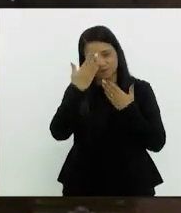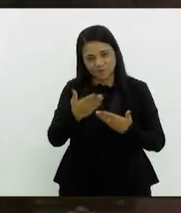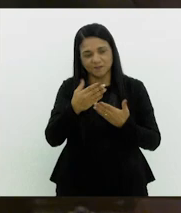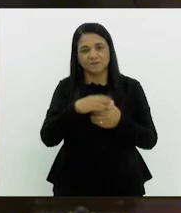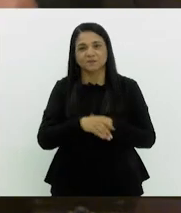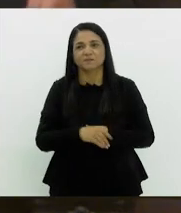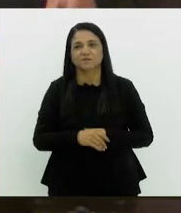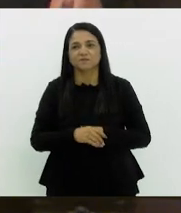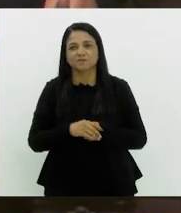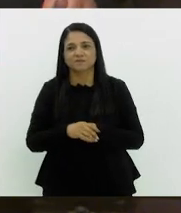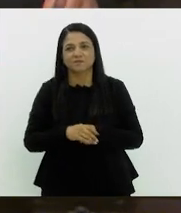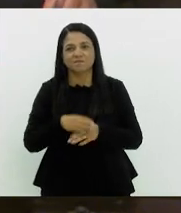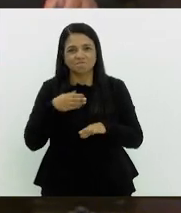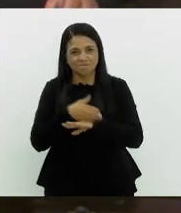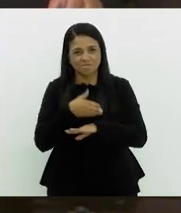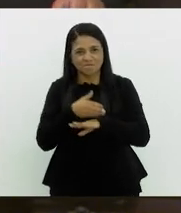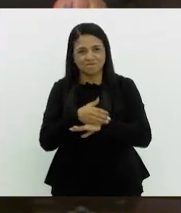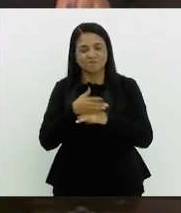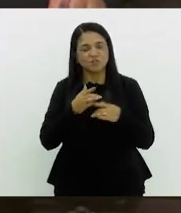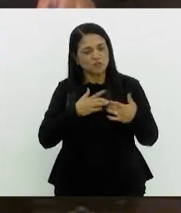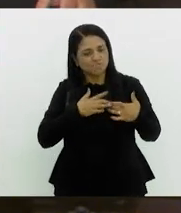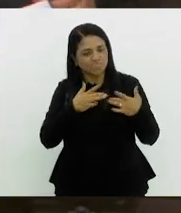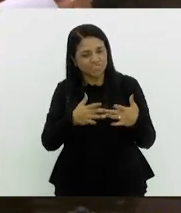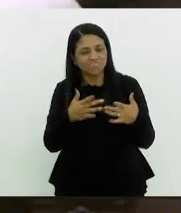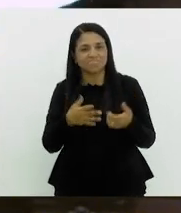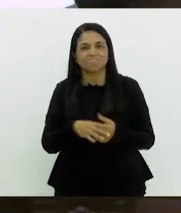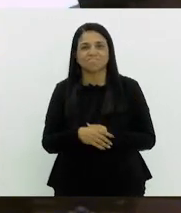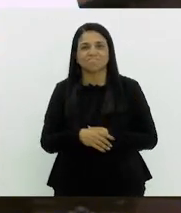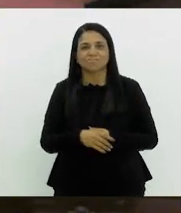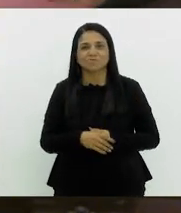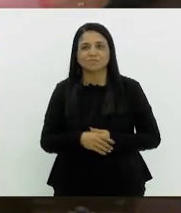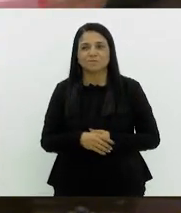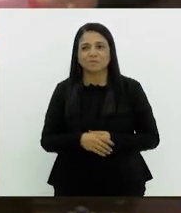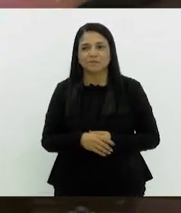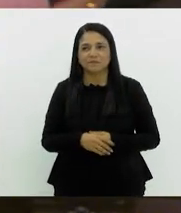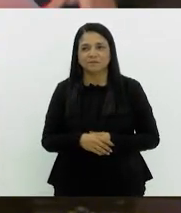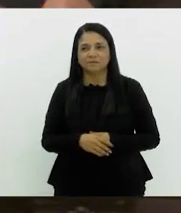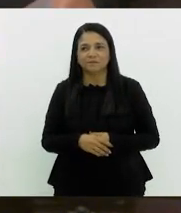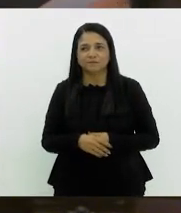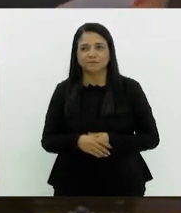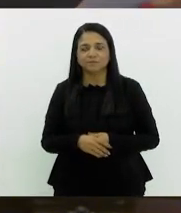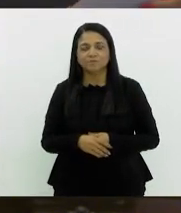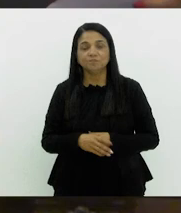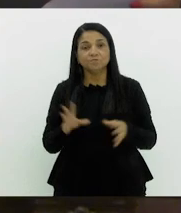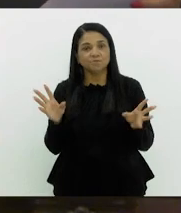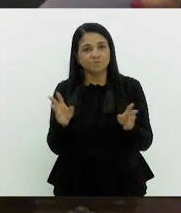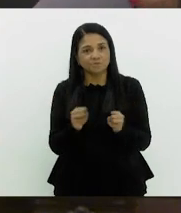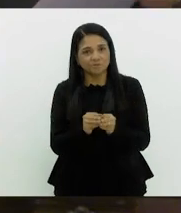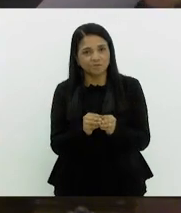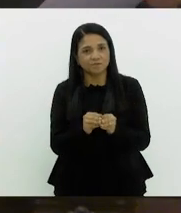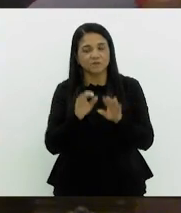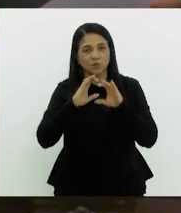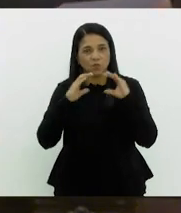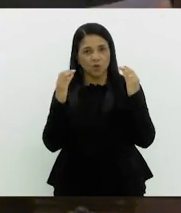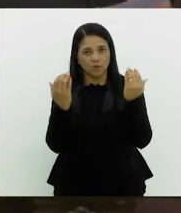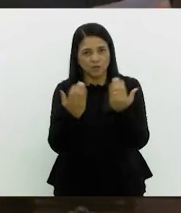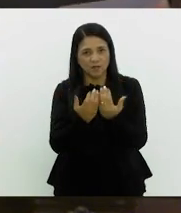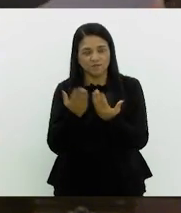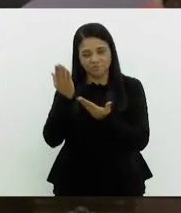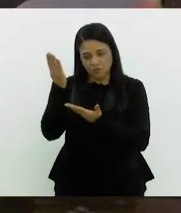pela sua dedicação e empenho. Para finalizar o congresso, convido o doutor